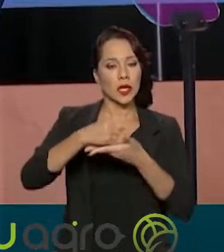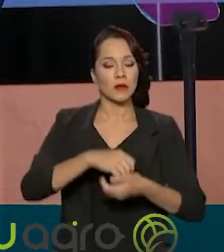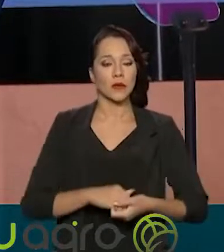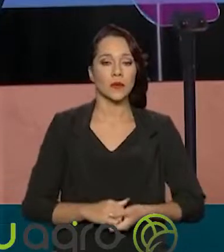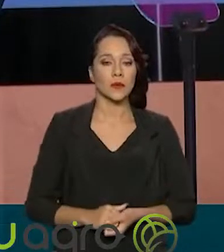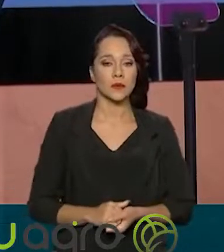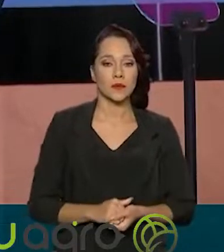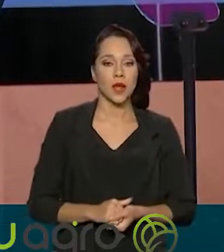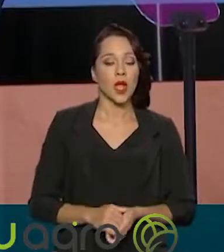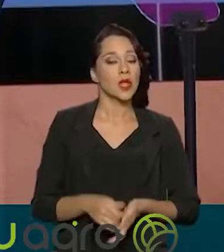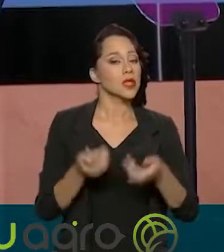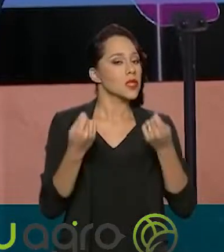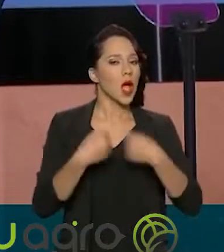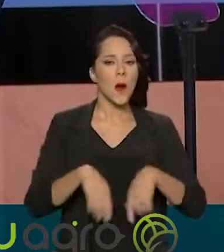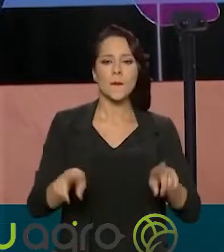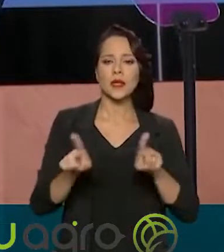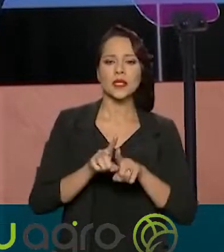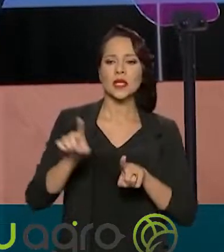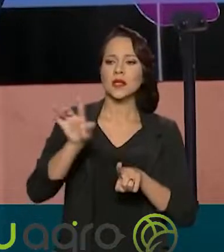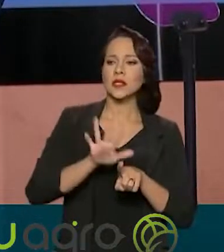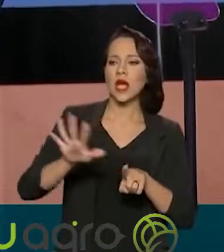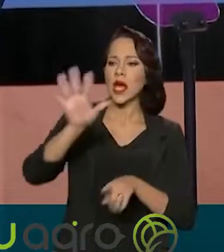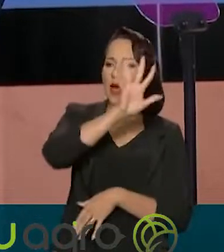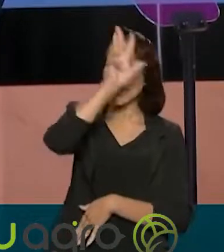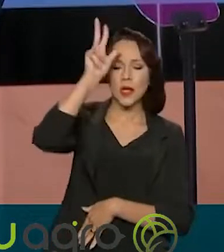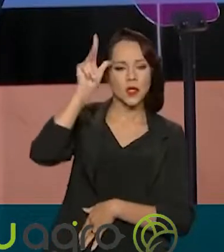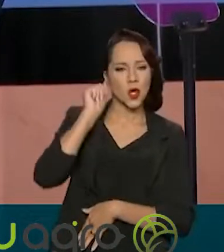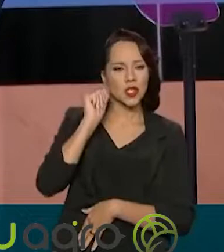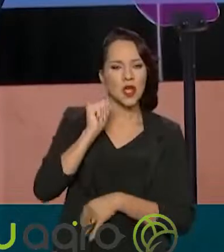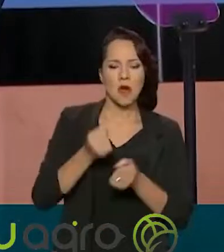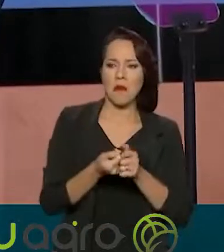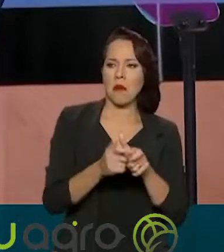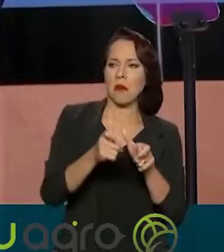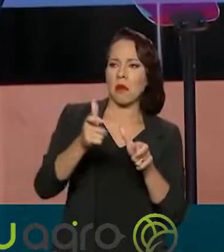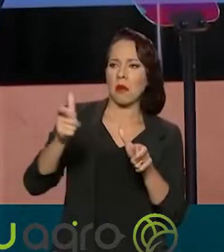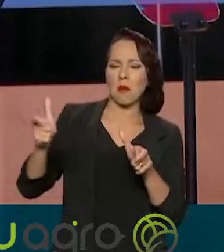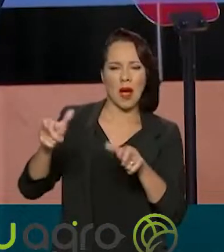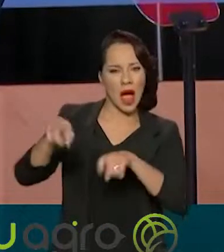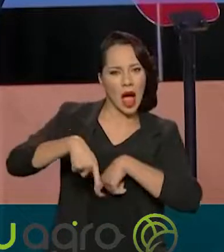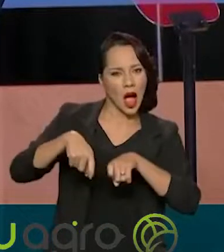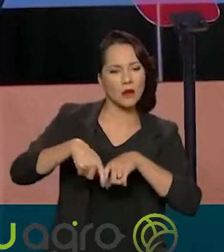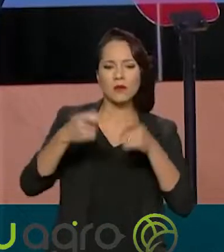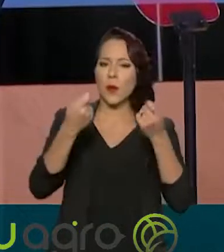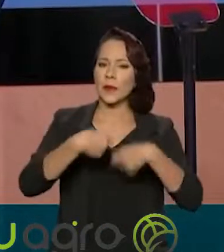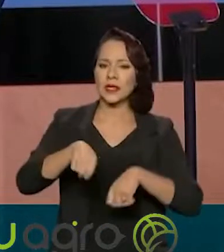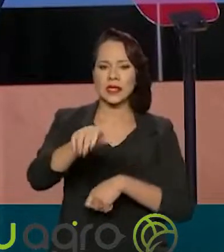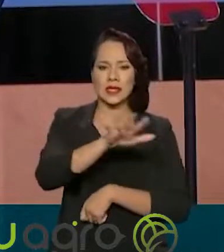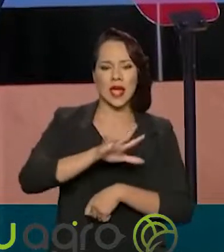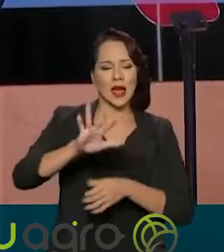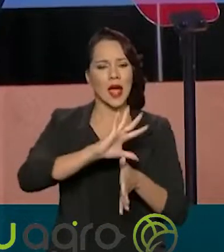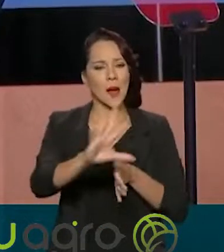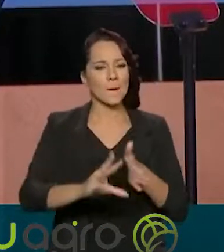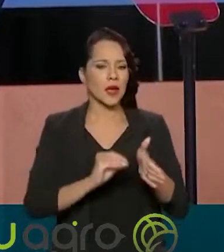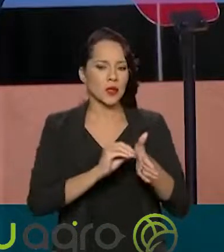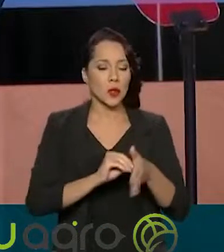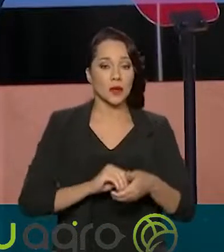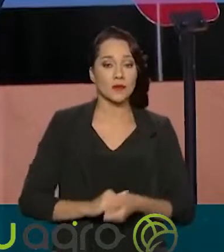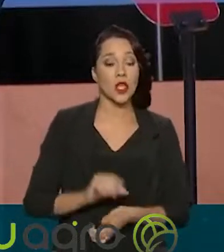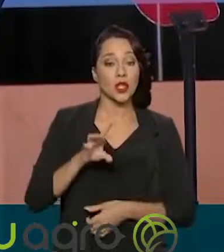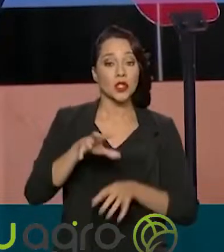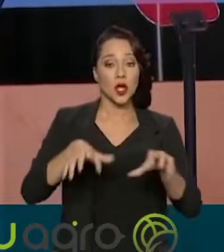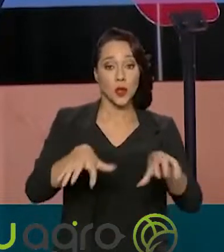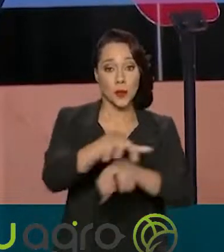Não necessitamos da região amazônica para expandir nosso agronegócio. Somente no